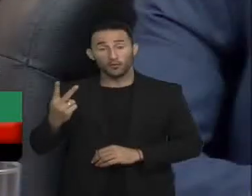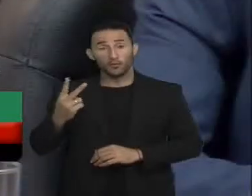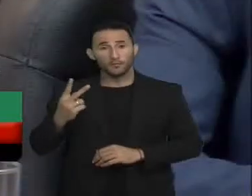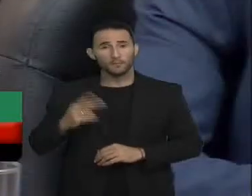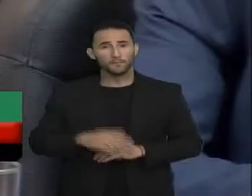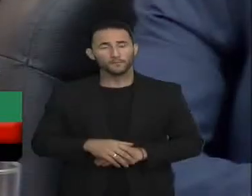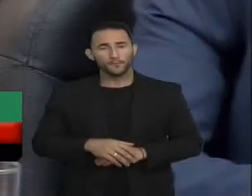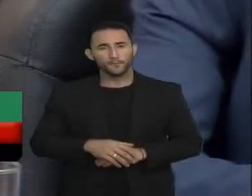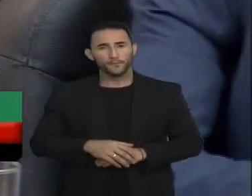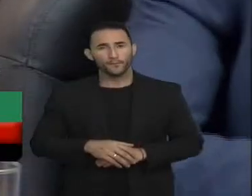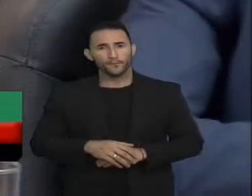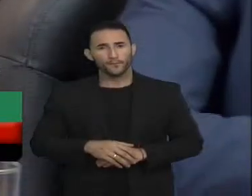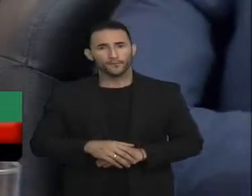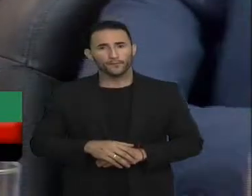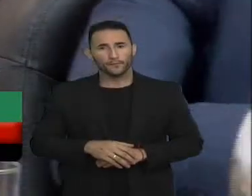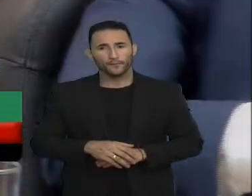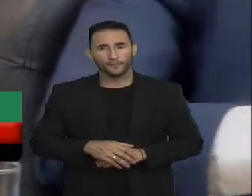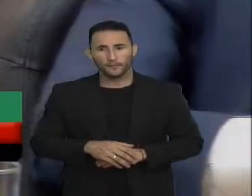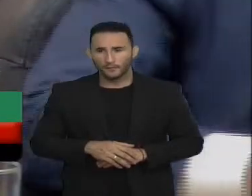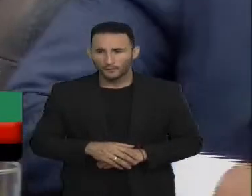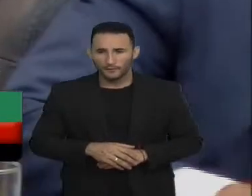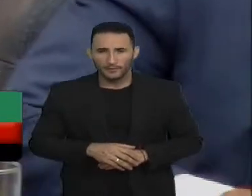Está